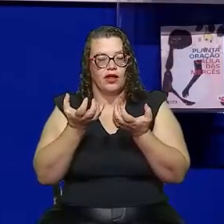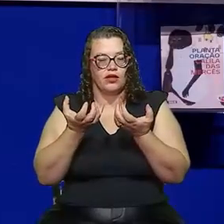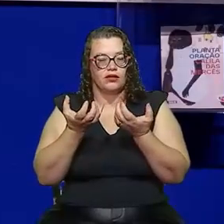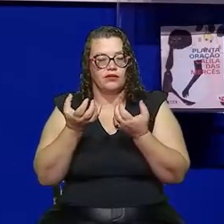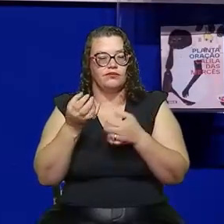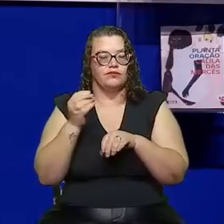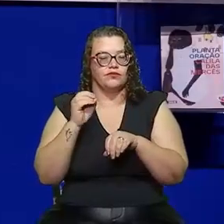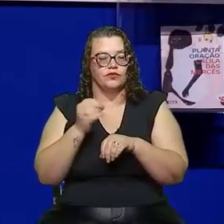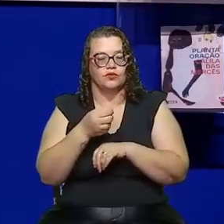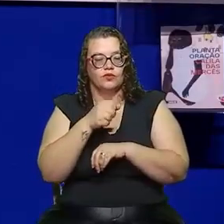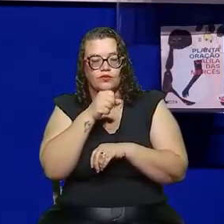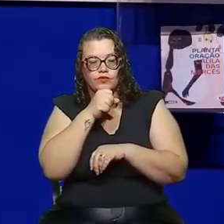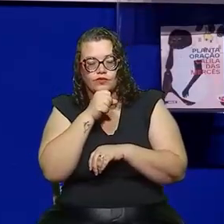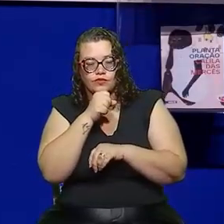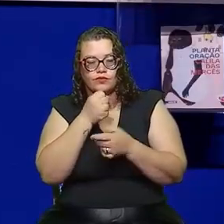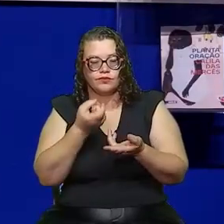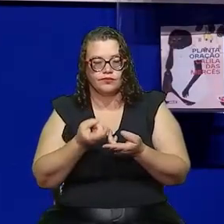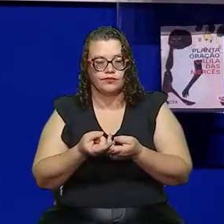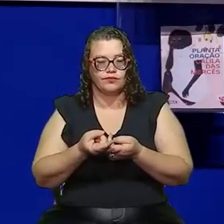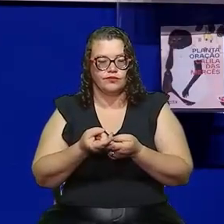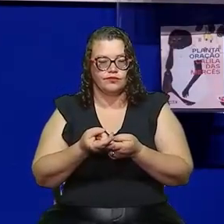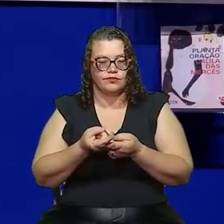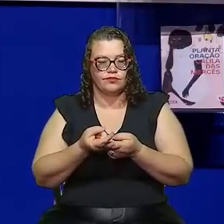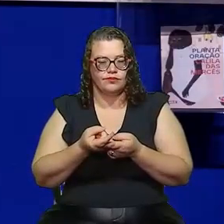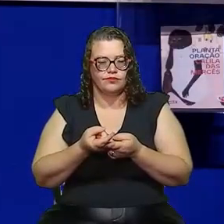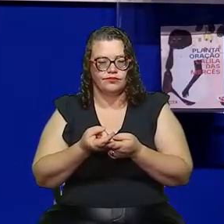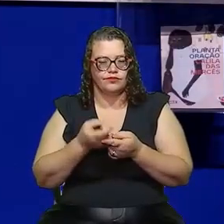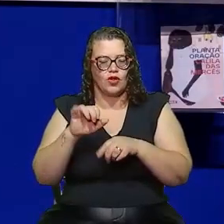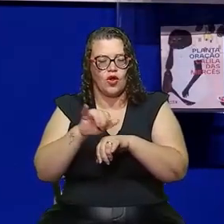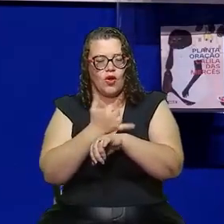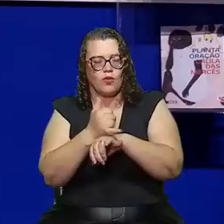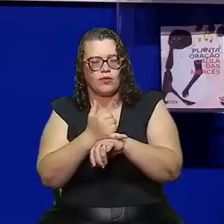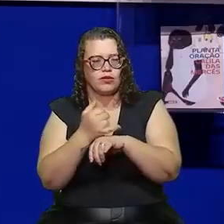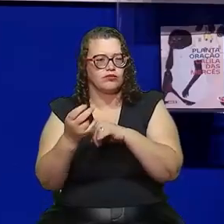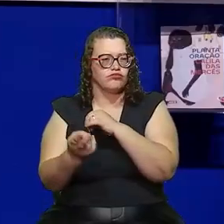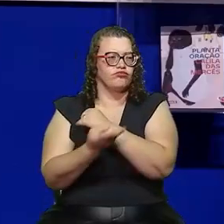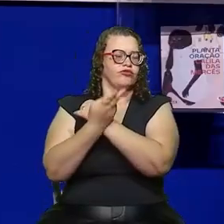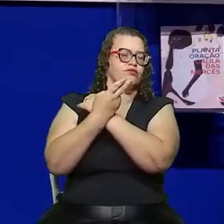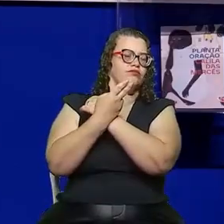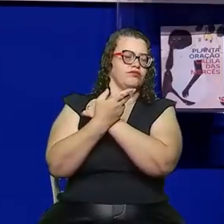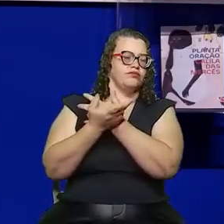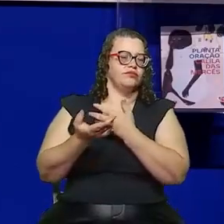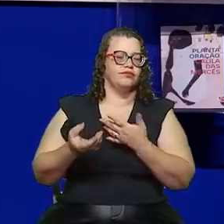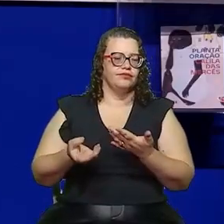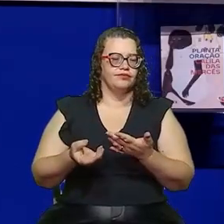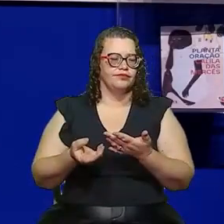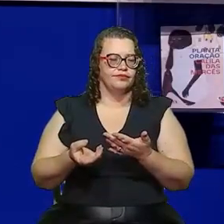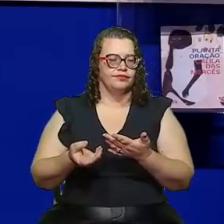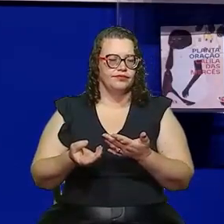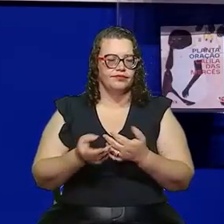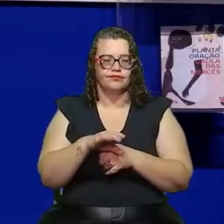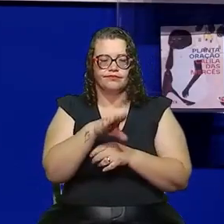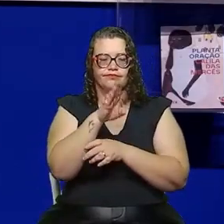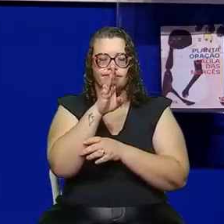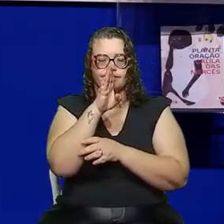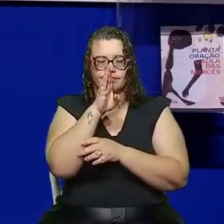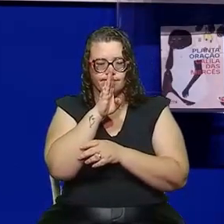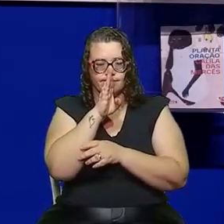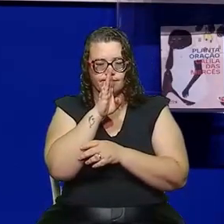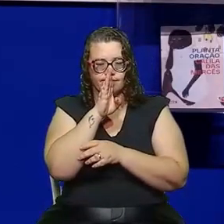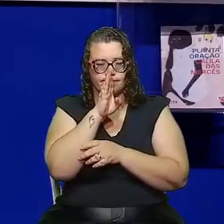ruidosos, e que é uma estratégia de defesa muitas vezes. E o silêncio